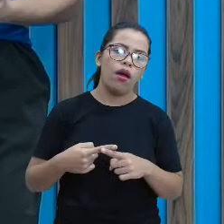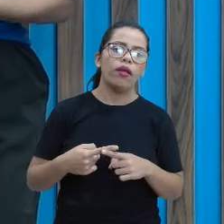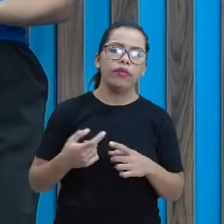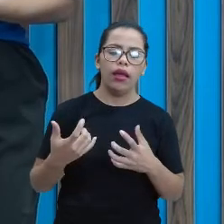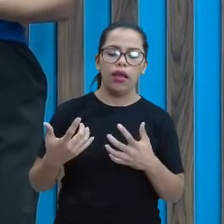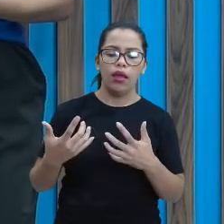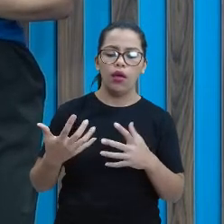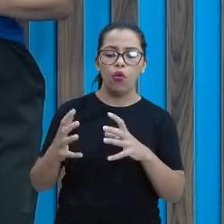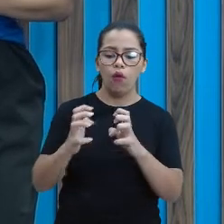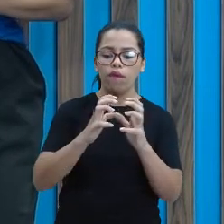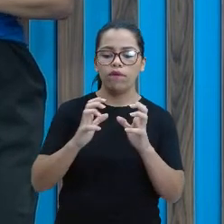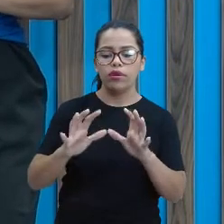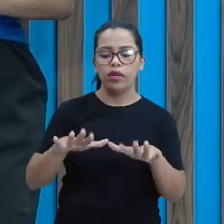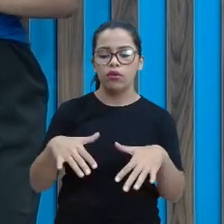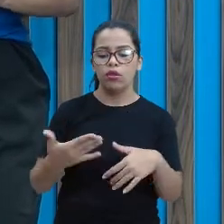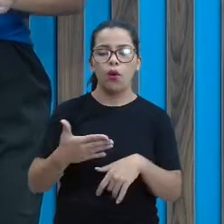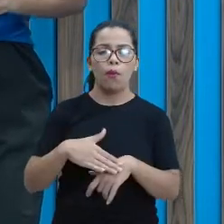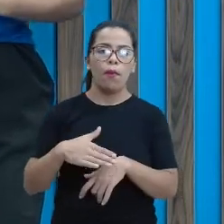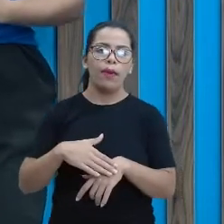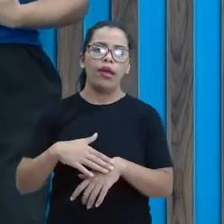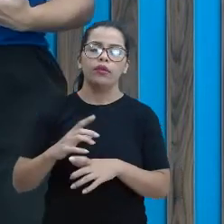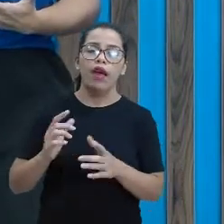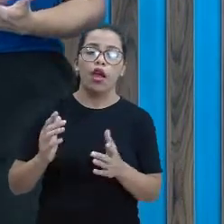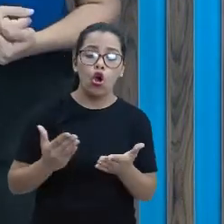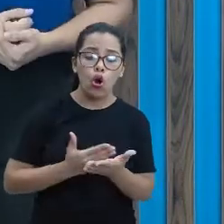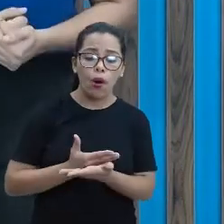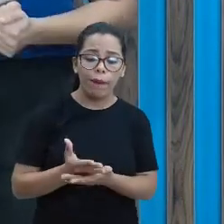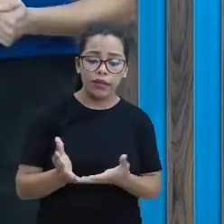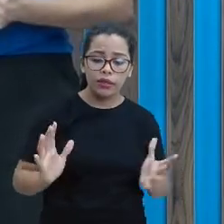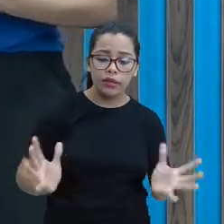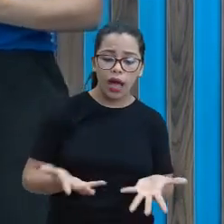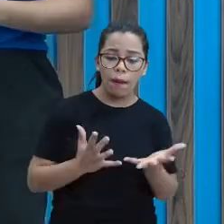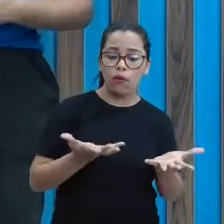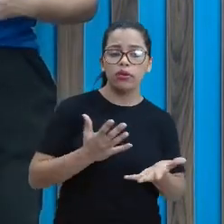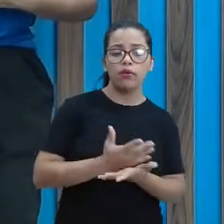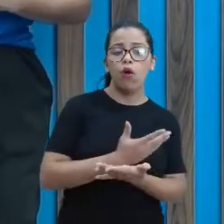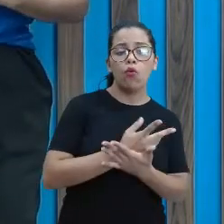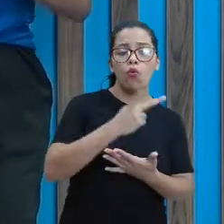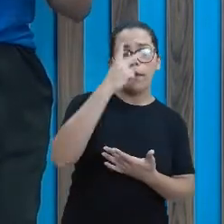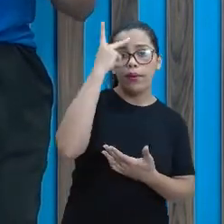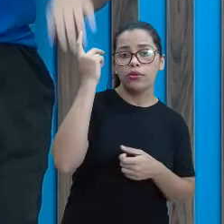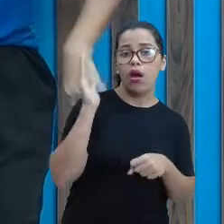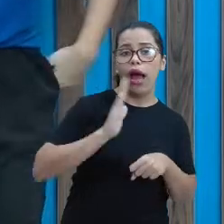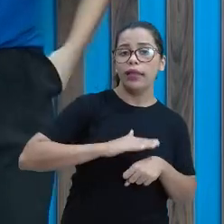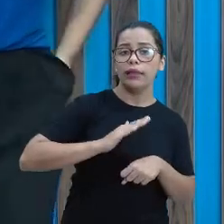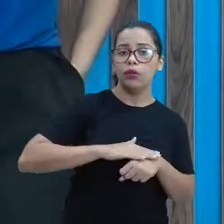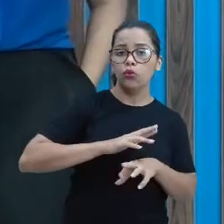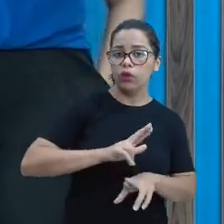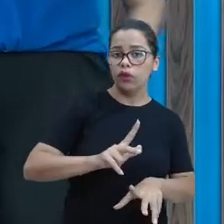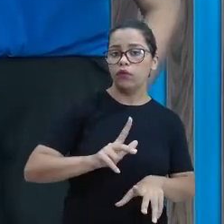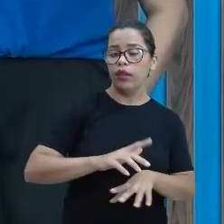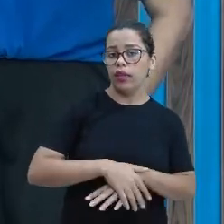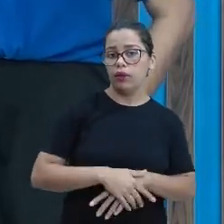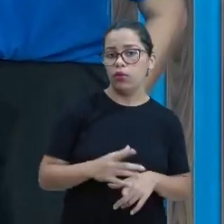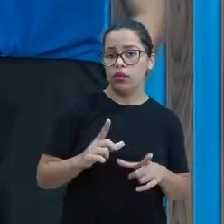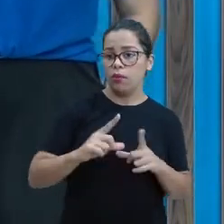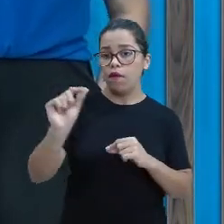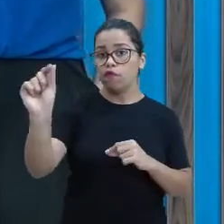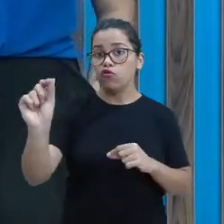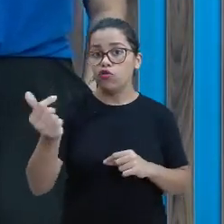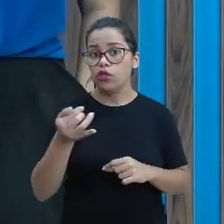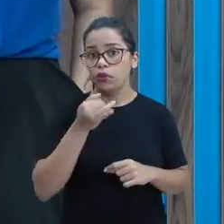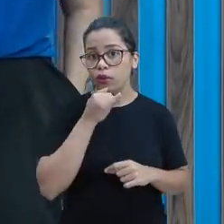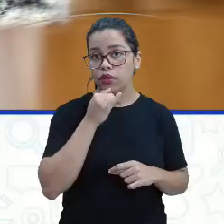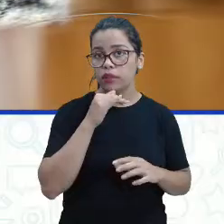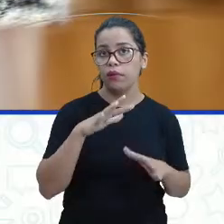situação cheque, que vai, por exemplo, motivar o herói a sair em uma jornada, entre outros.